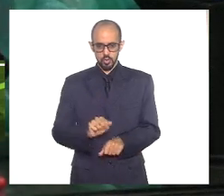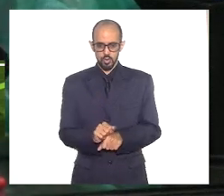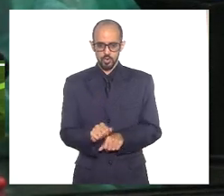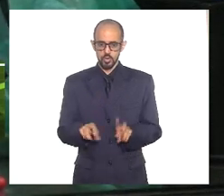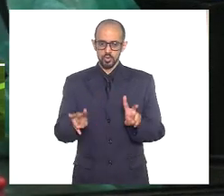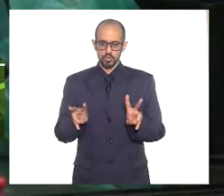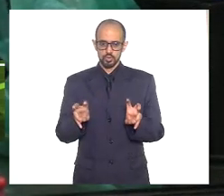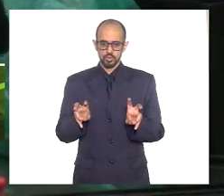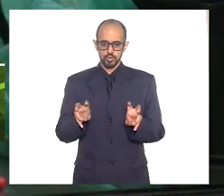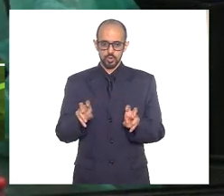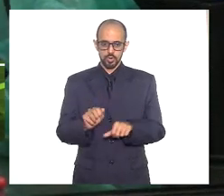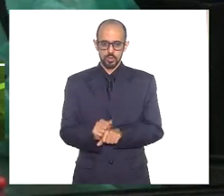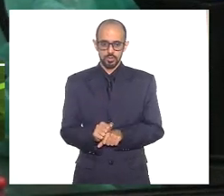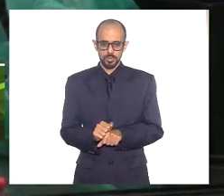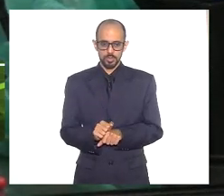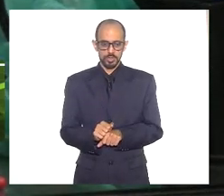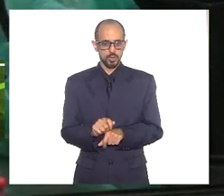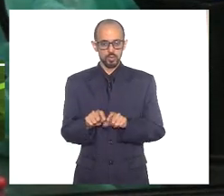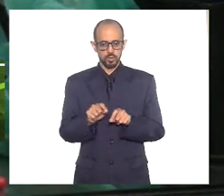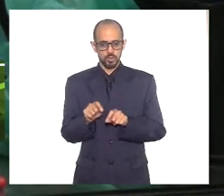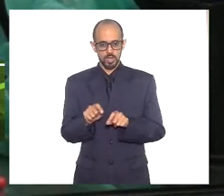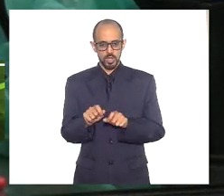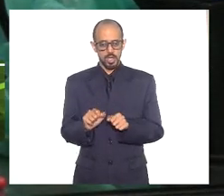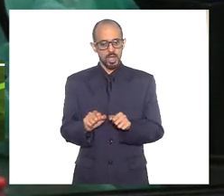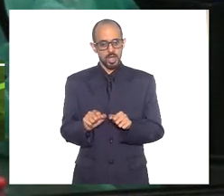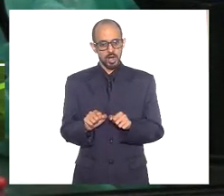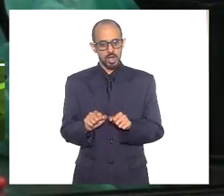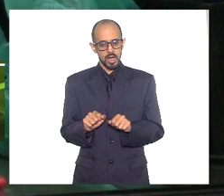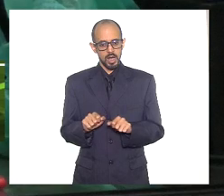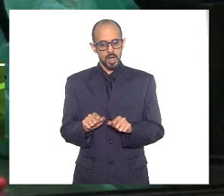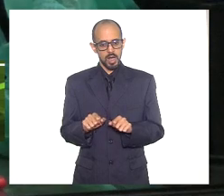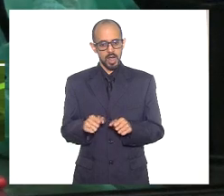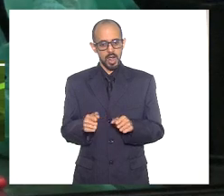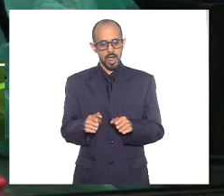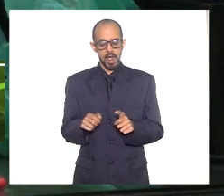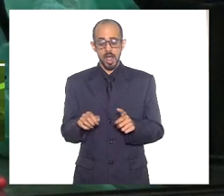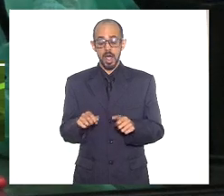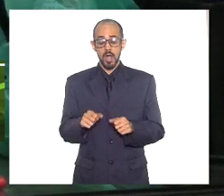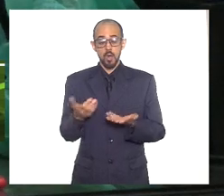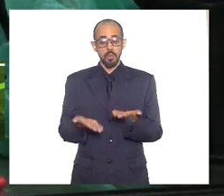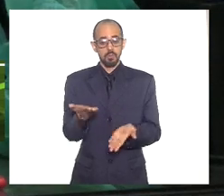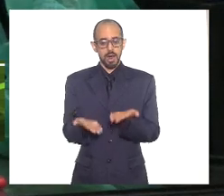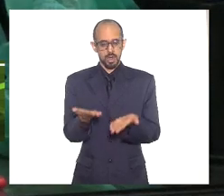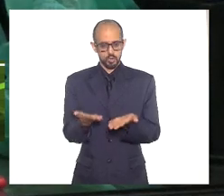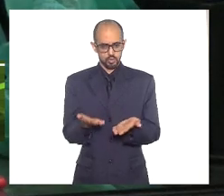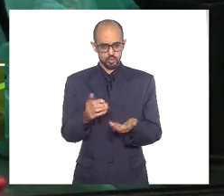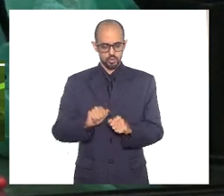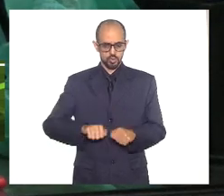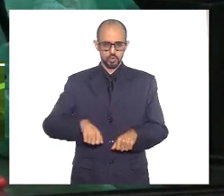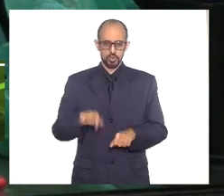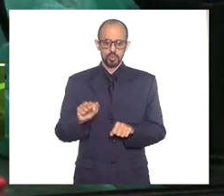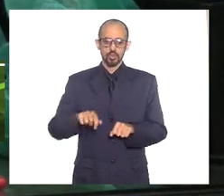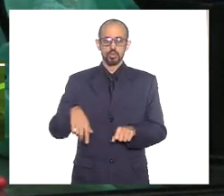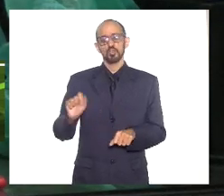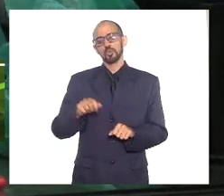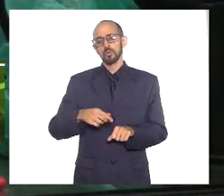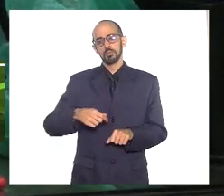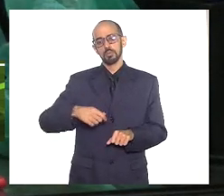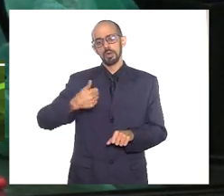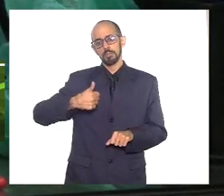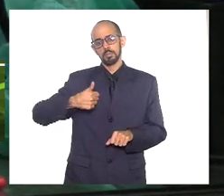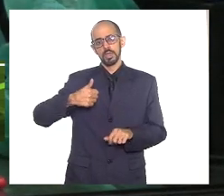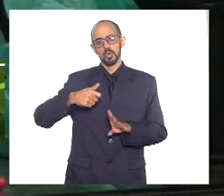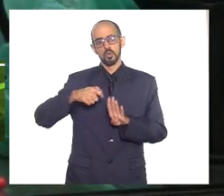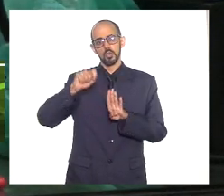sobre a realização das receitas e despesas para o primeiro quadrimestre